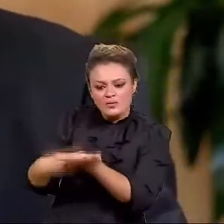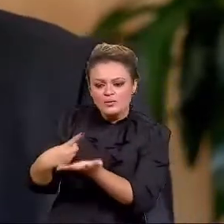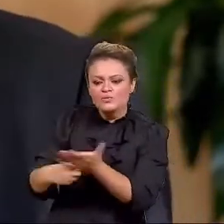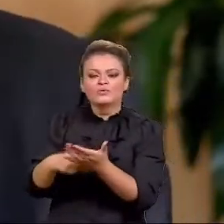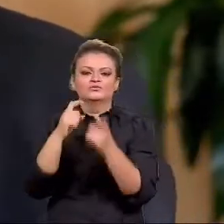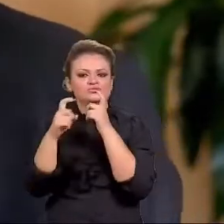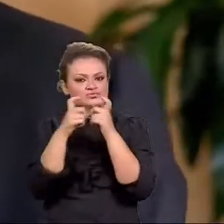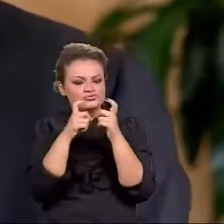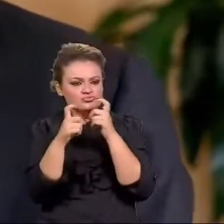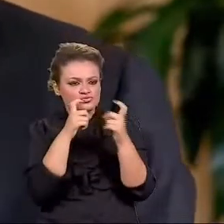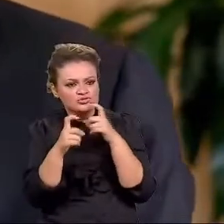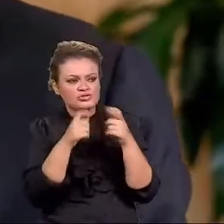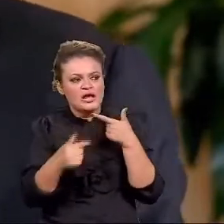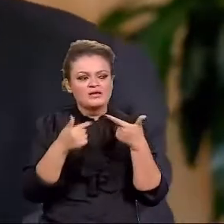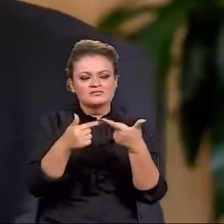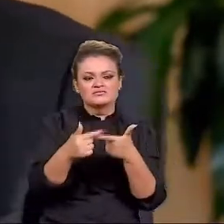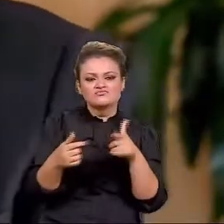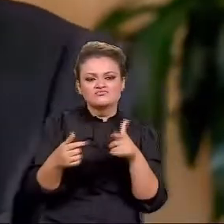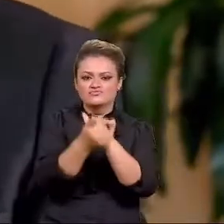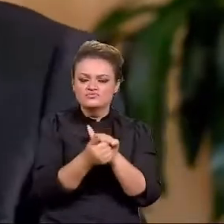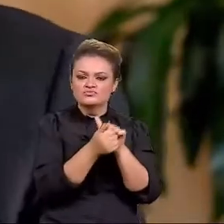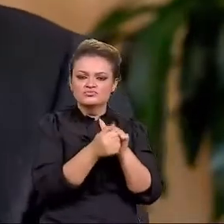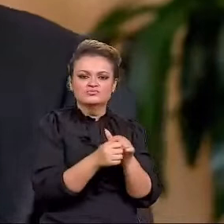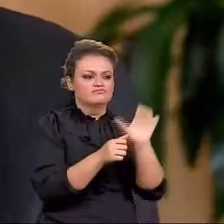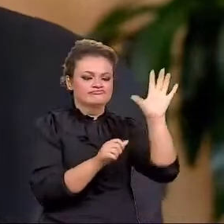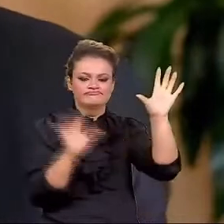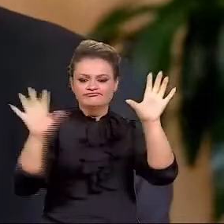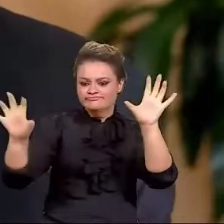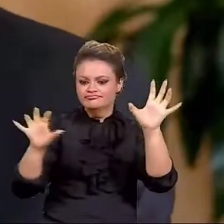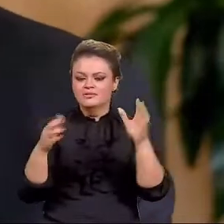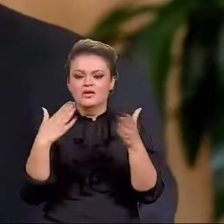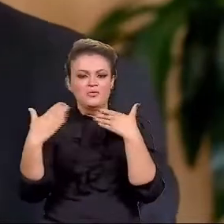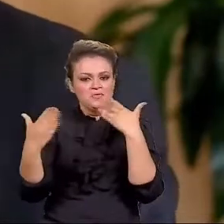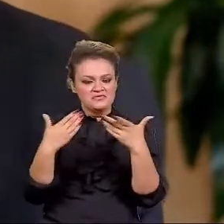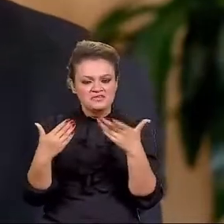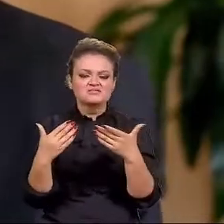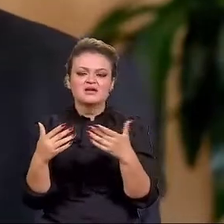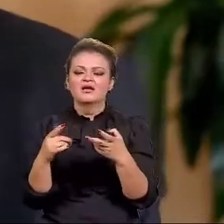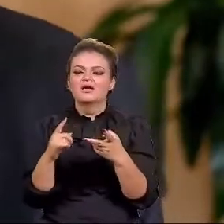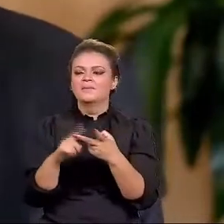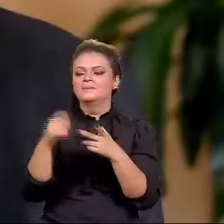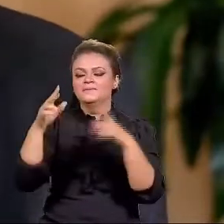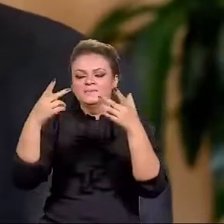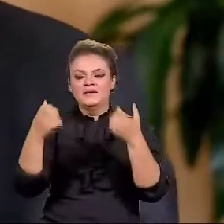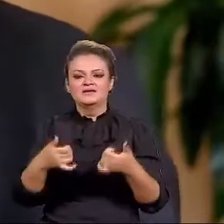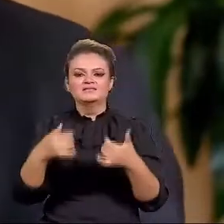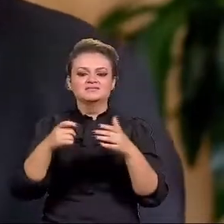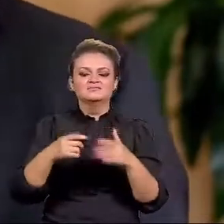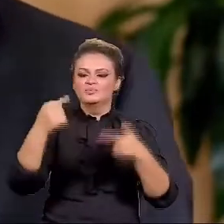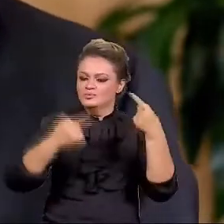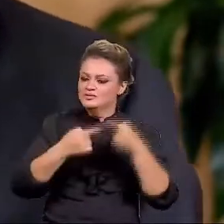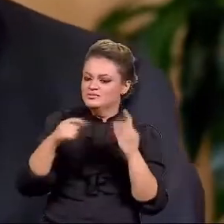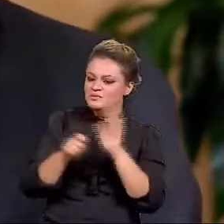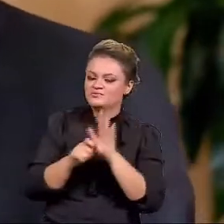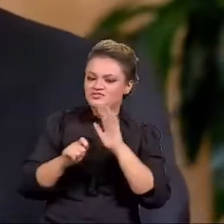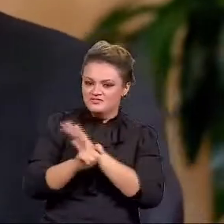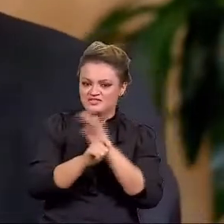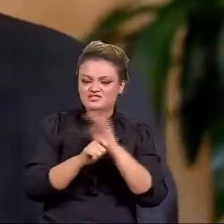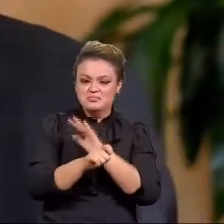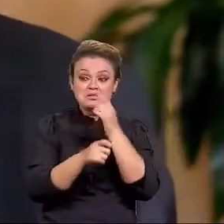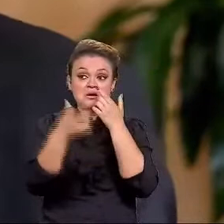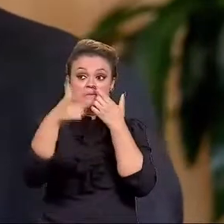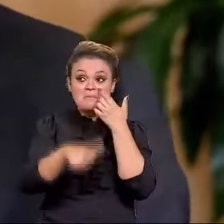dos dois continentes, discutir política de investimento, como é extremamente importante você fazer